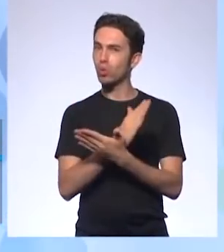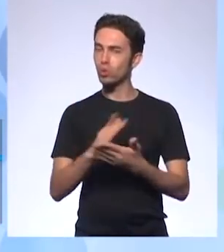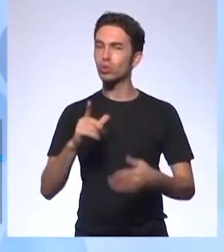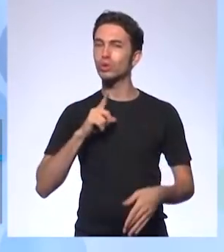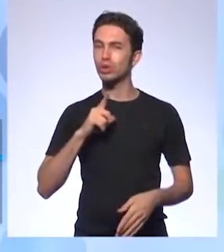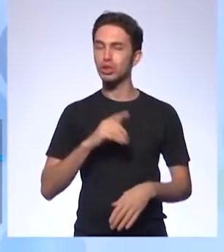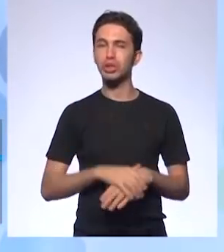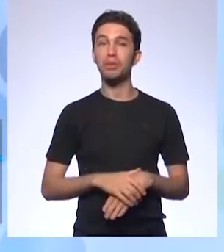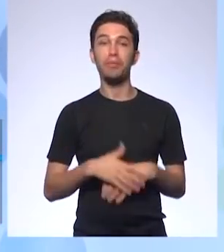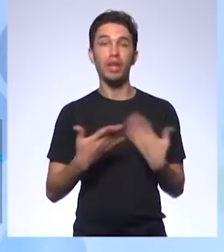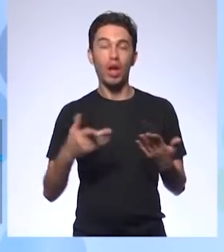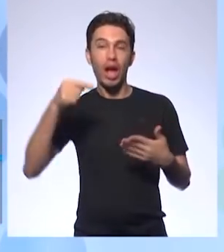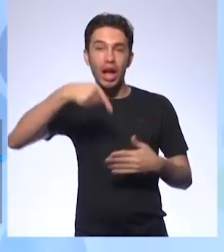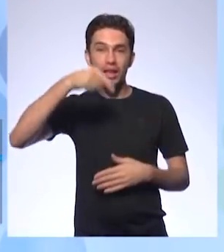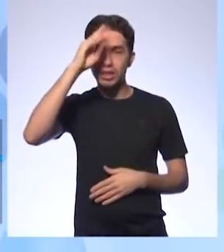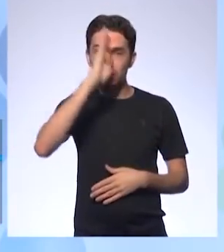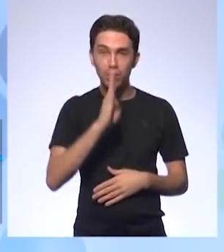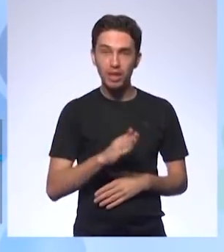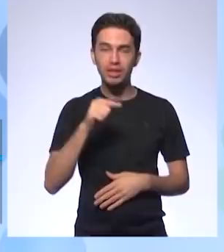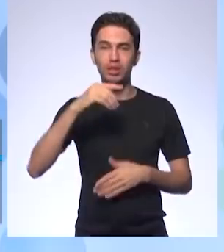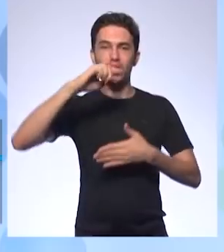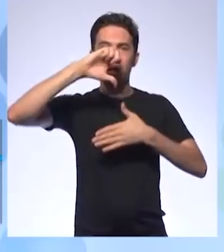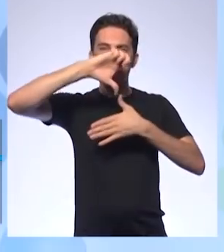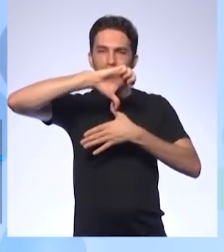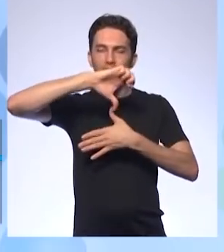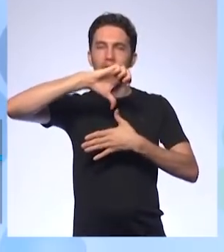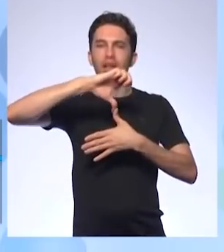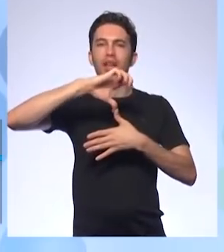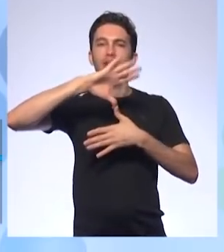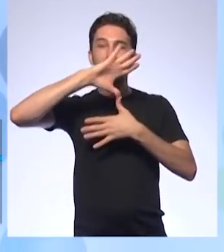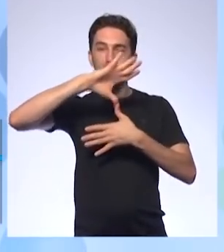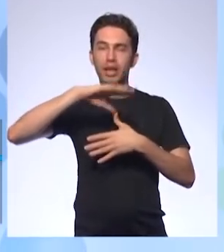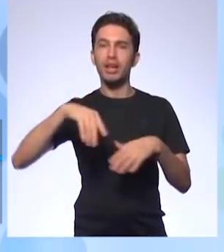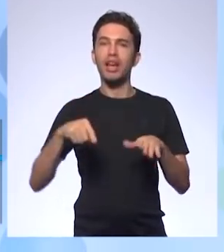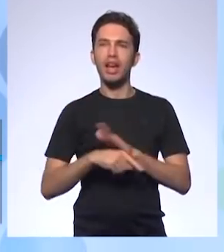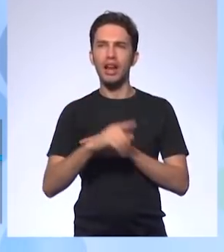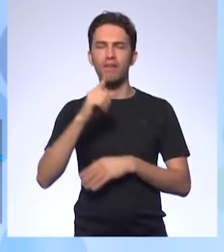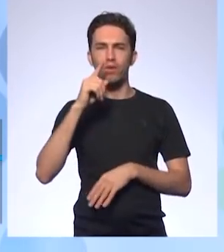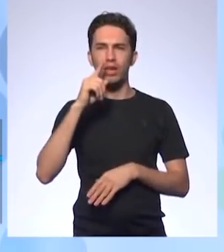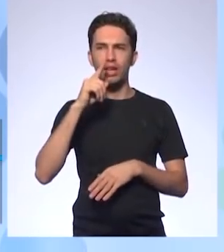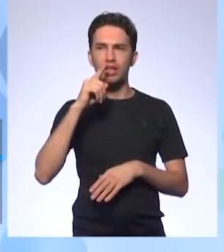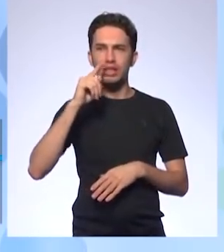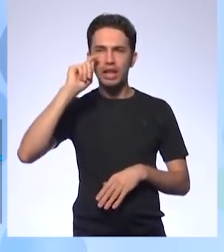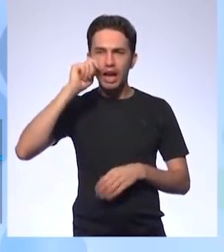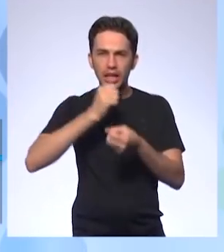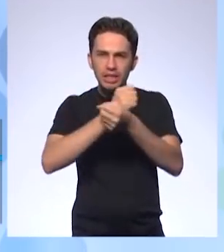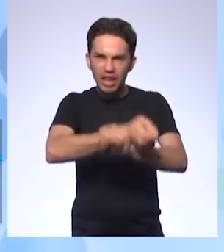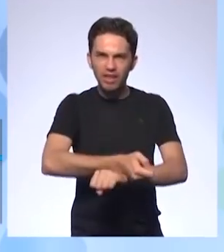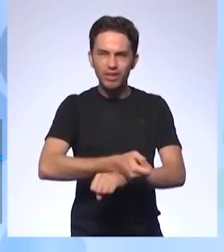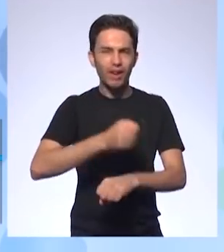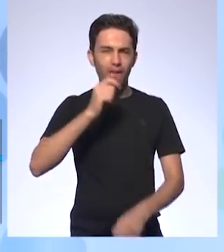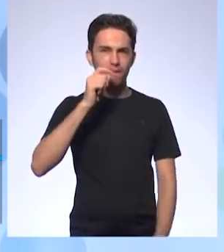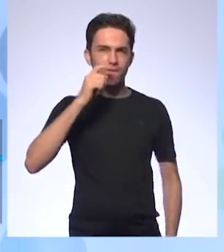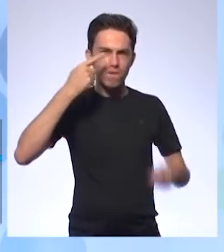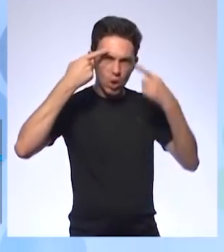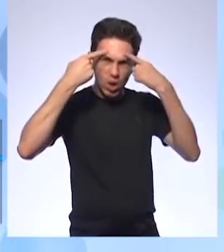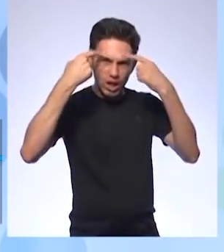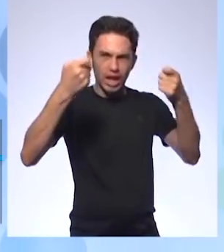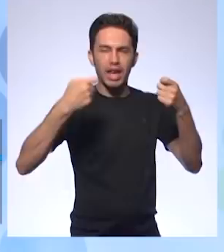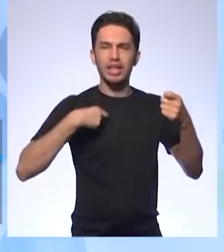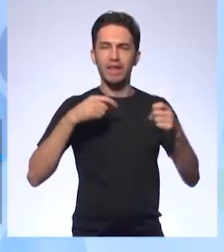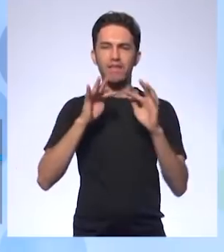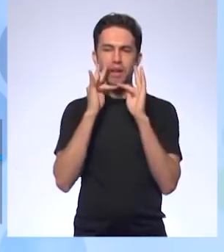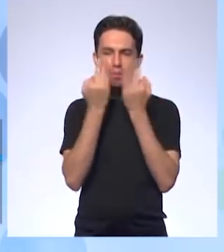foi tratada a escravidão aqui na América, ela foi extremamente violenta. Famílias foram